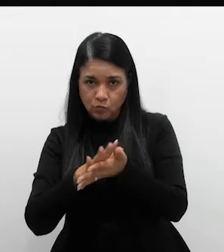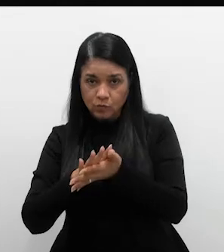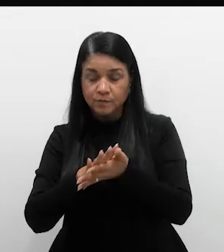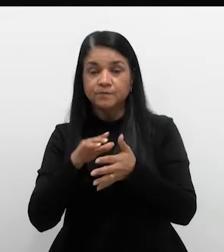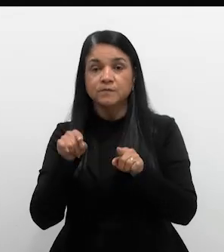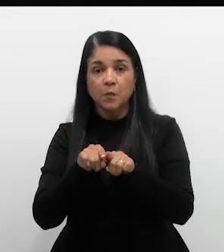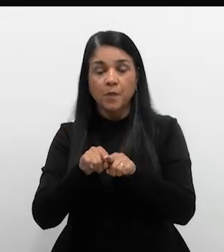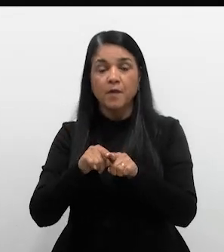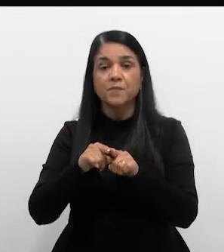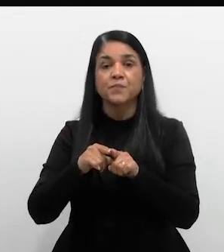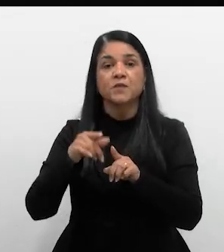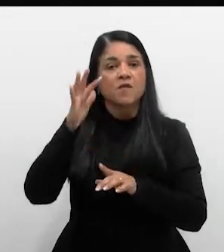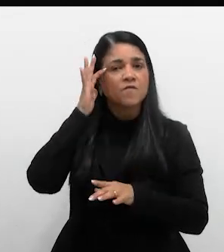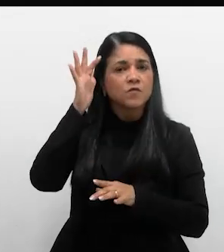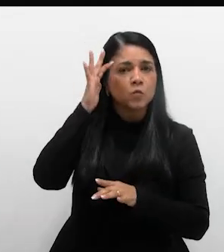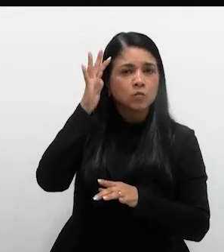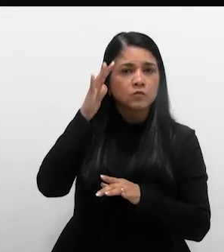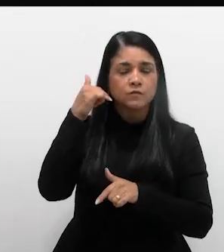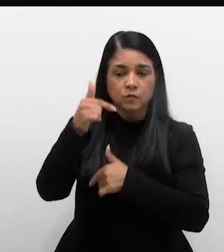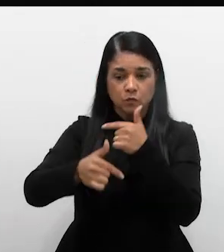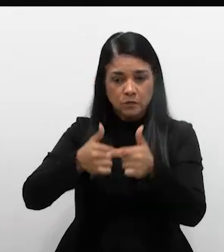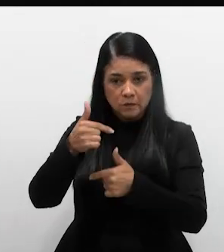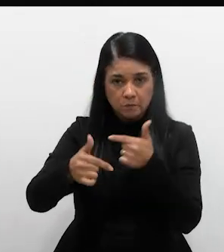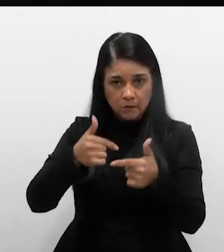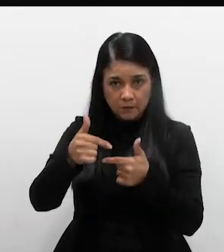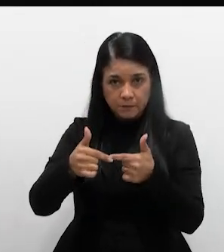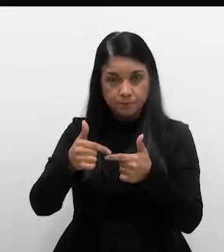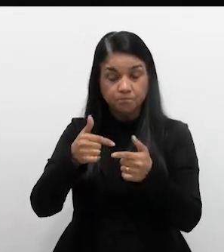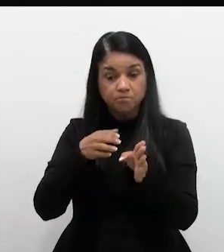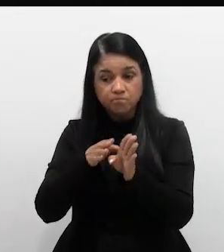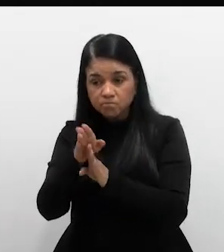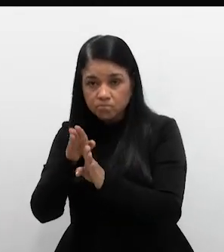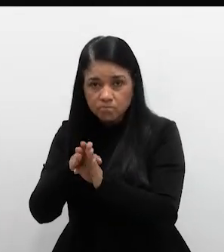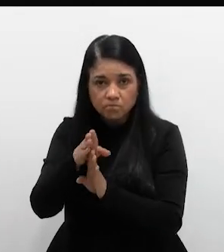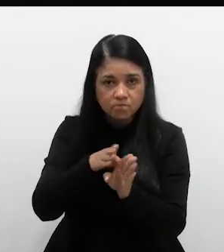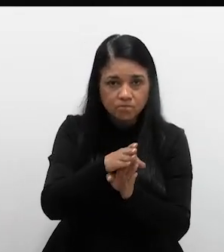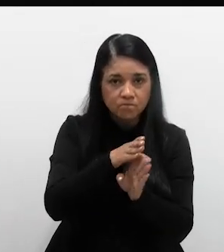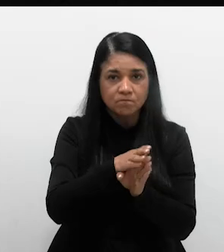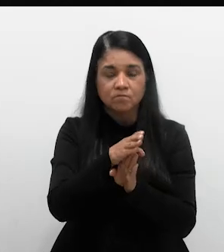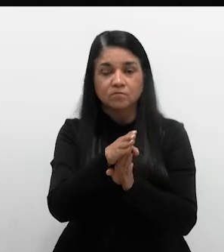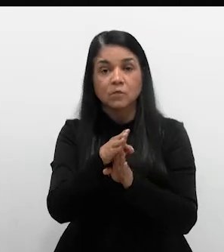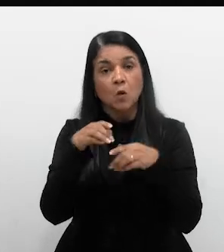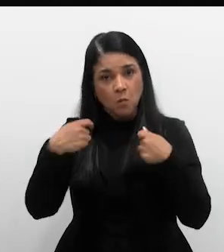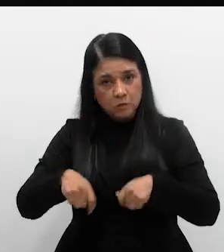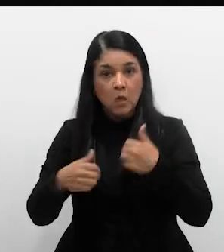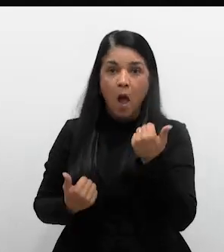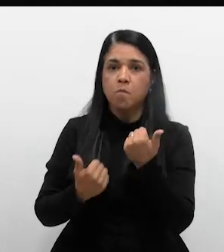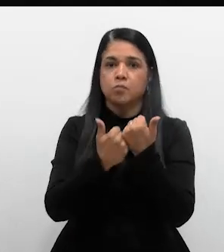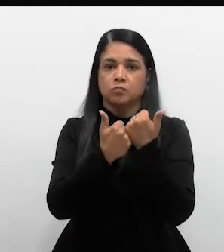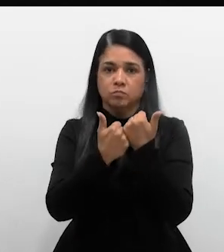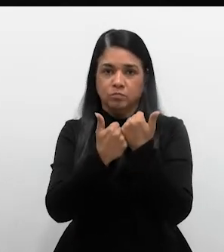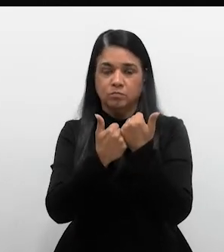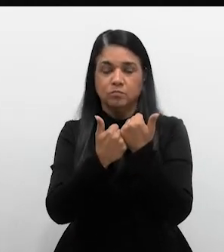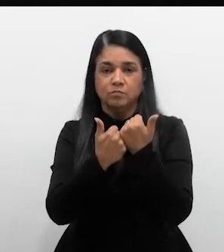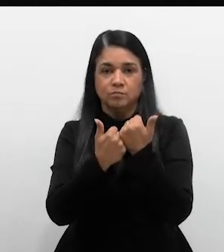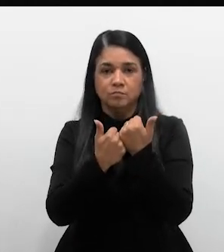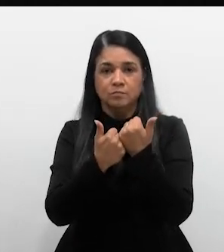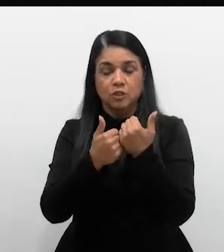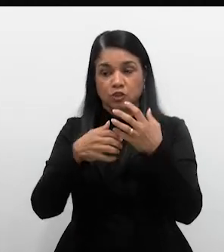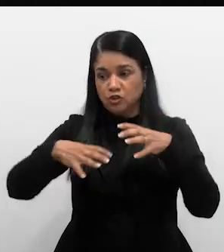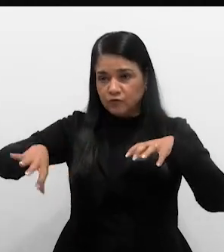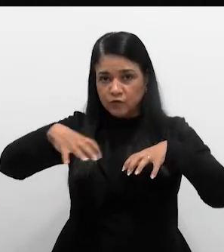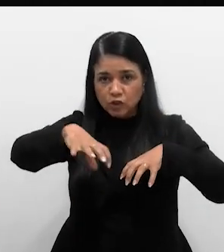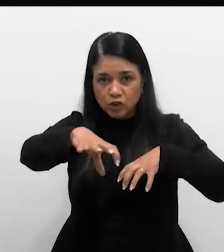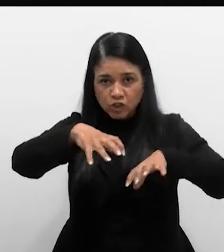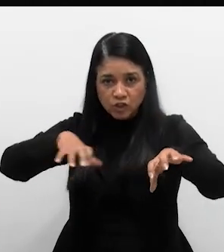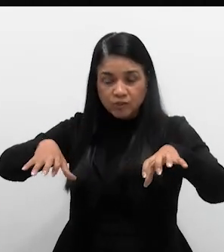comanda também a filosofia daquele trabalho. Né? E na condução dessa filosofia eu preciso de suporte para que isso